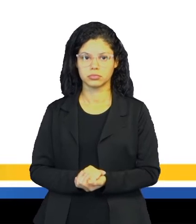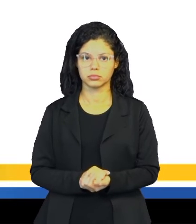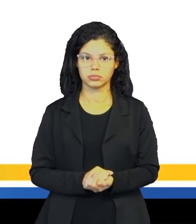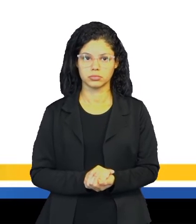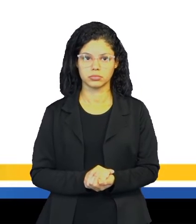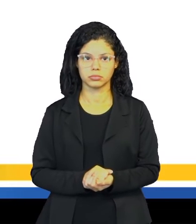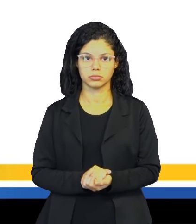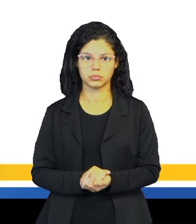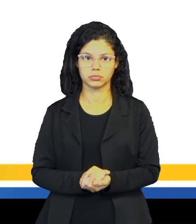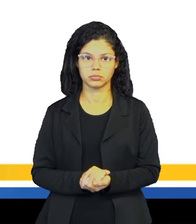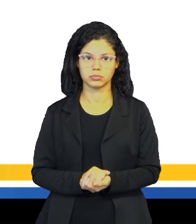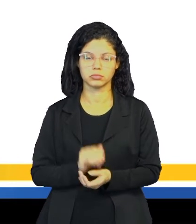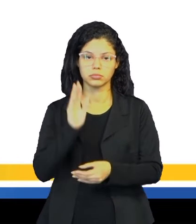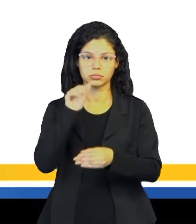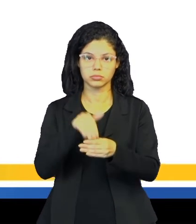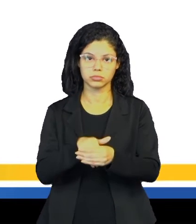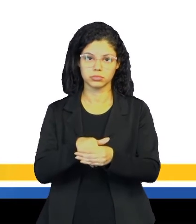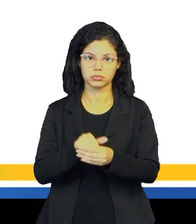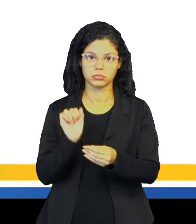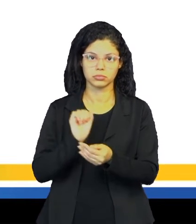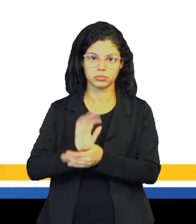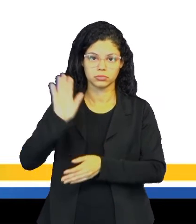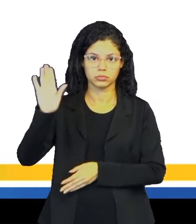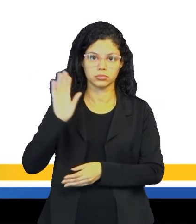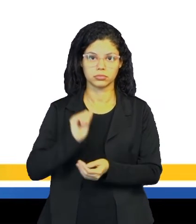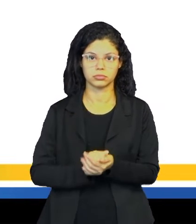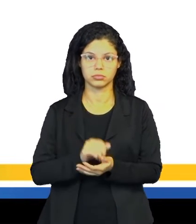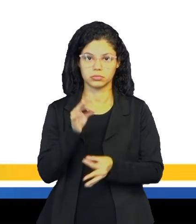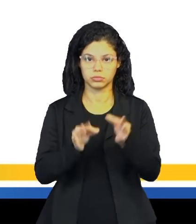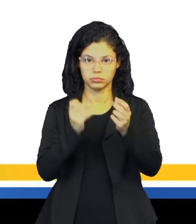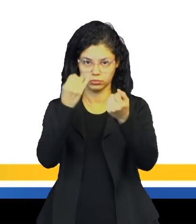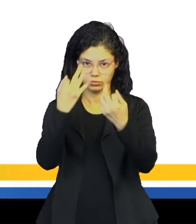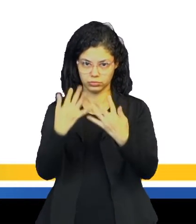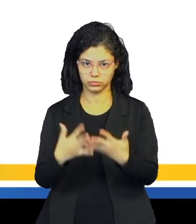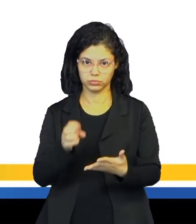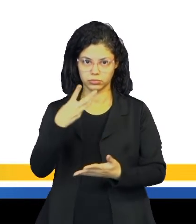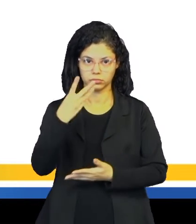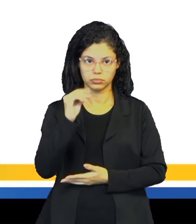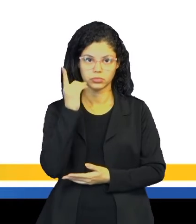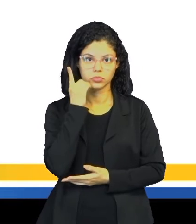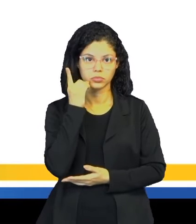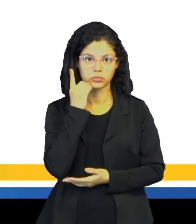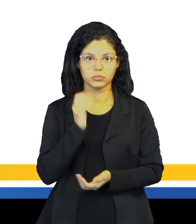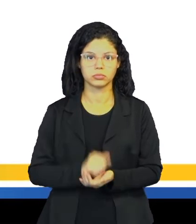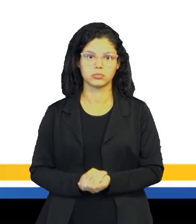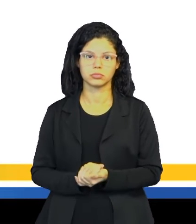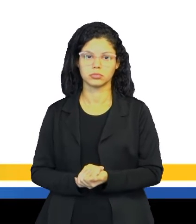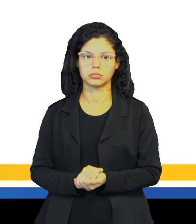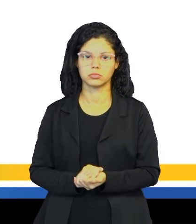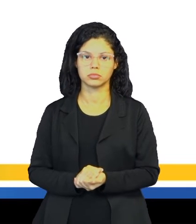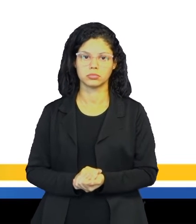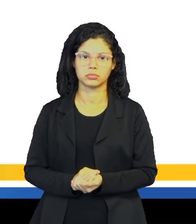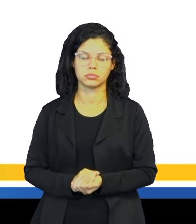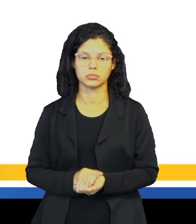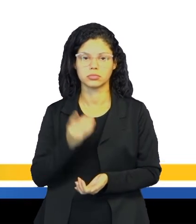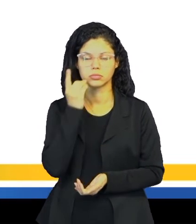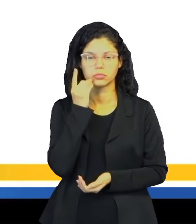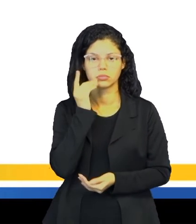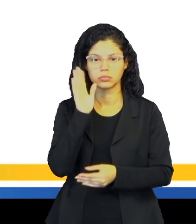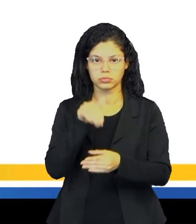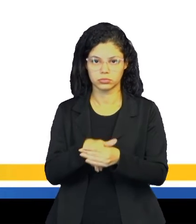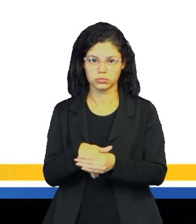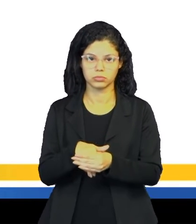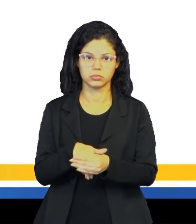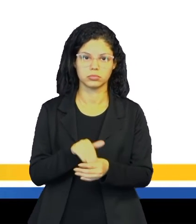C, para o eleitor que se encontrar no exterior, o prazo para justificação é de 30 dias, né, contados da data